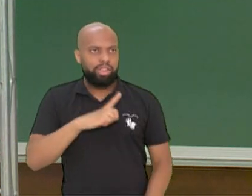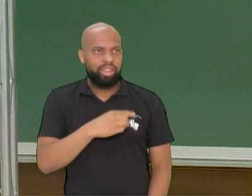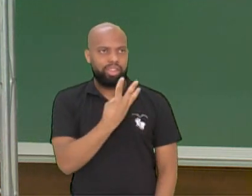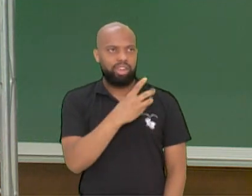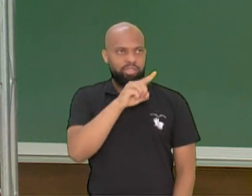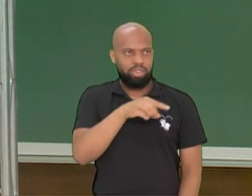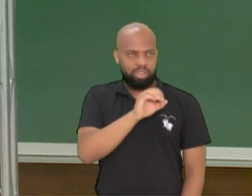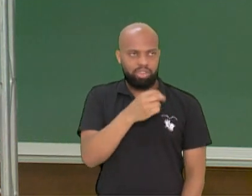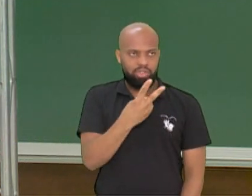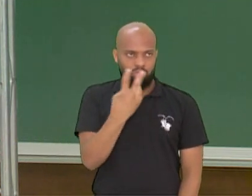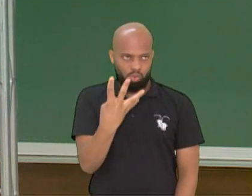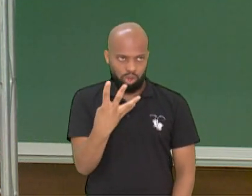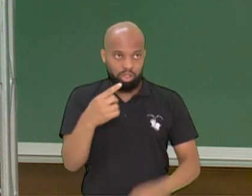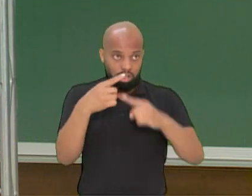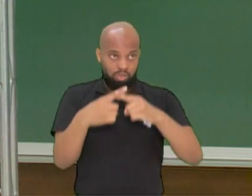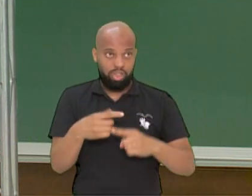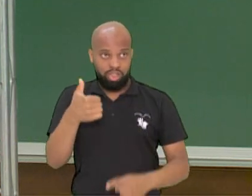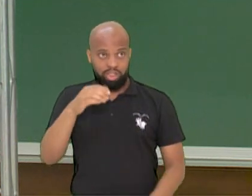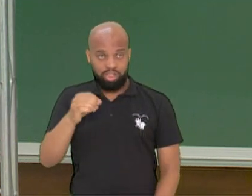Então, aqui nós temos, então,